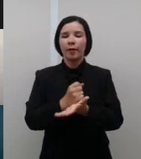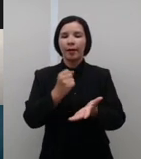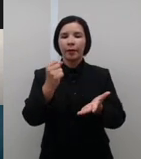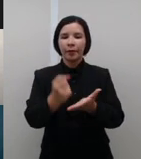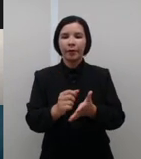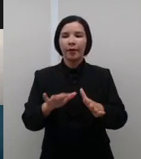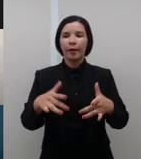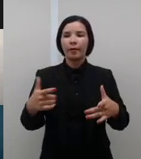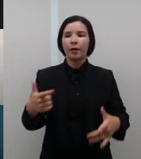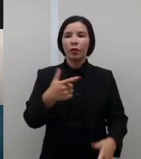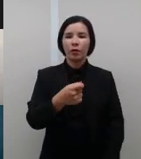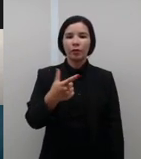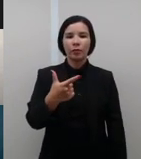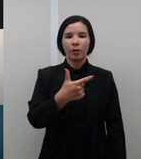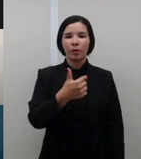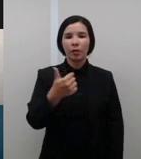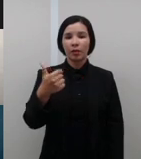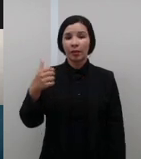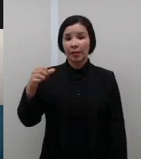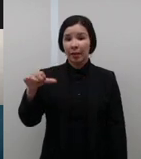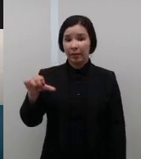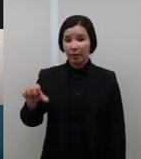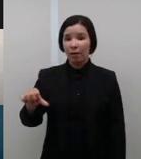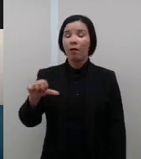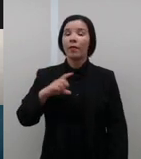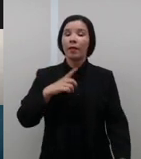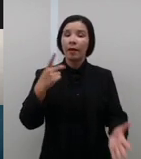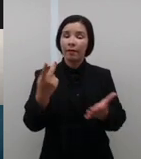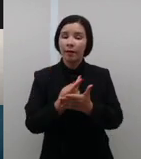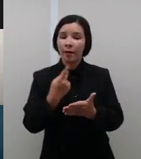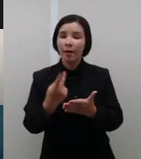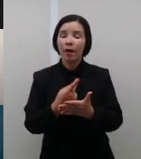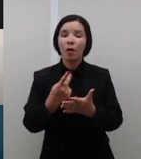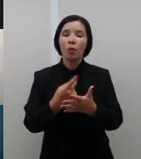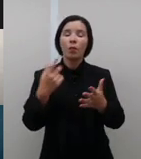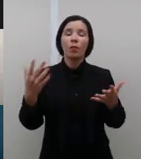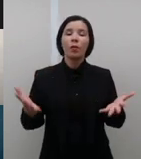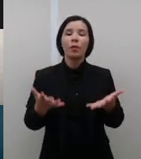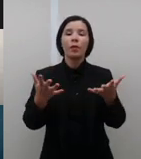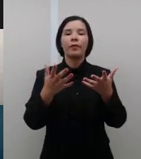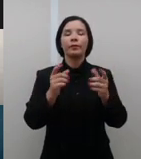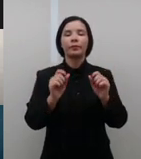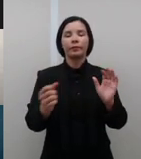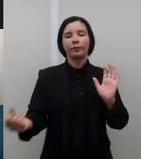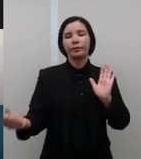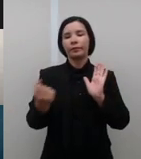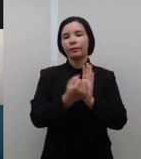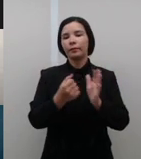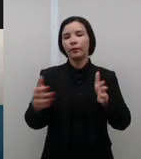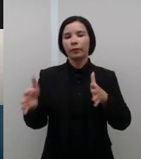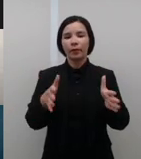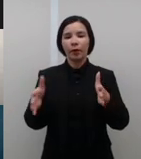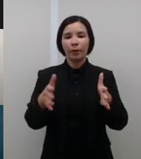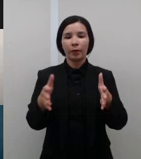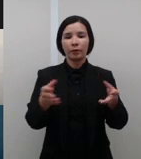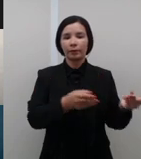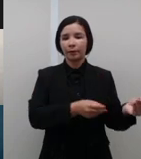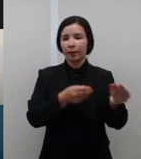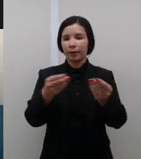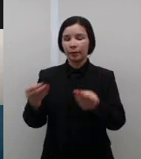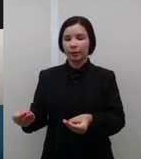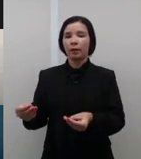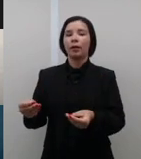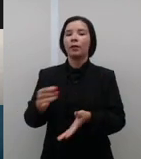01/2019, em patente ilegalidade, promoveu nova delimitação do marco temporal para a entrega dos títulos, até a data da